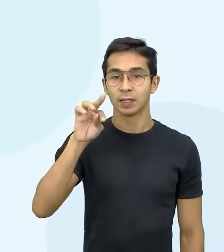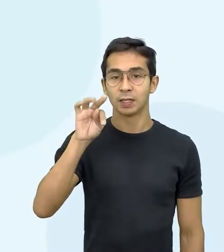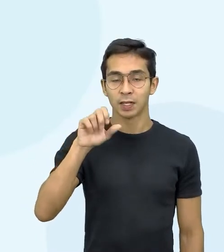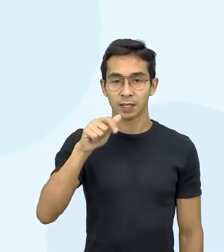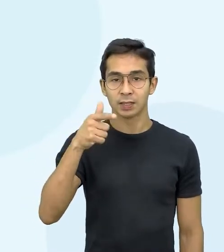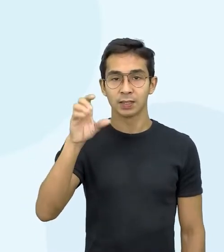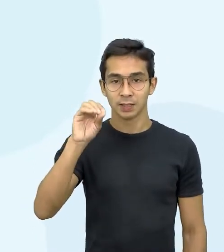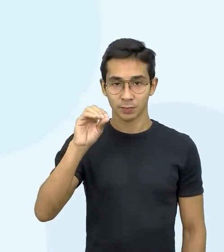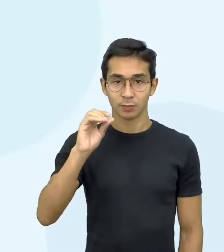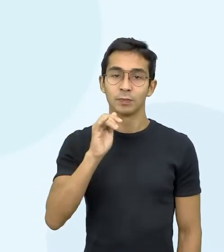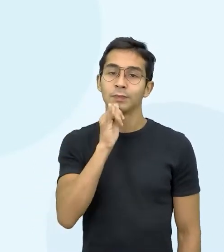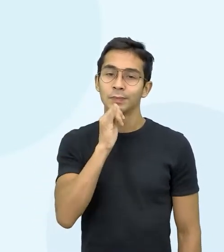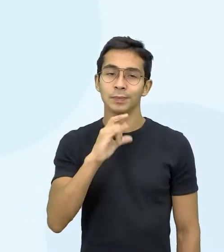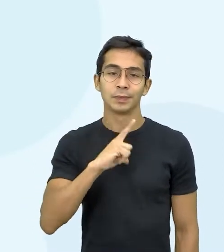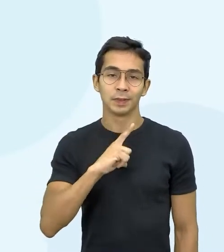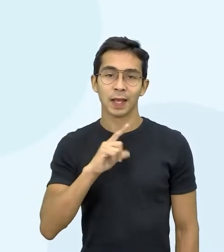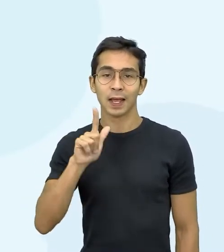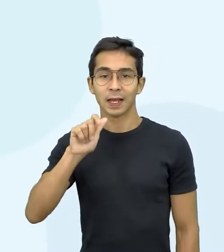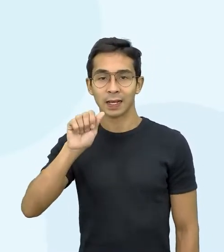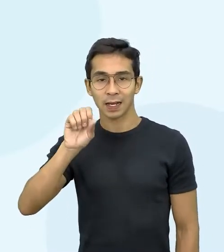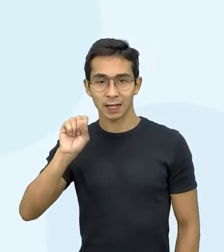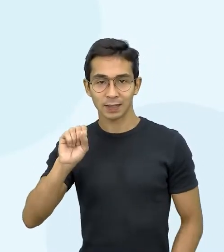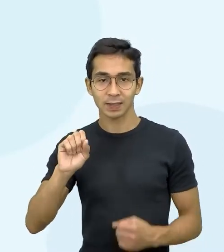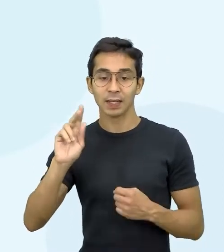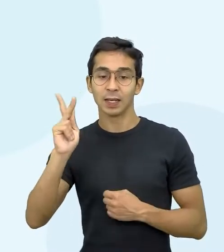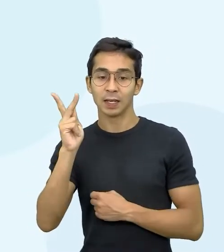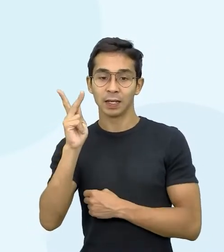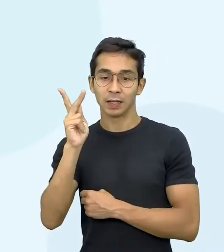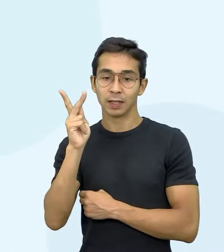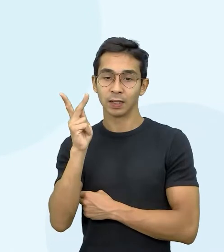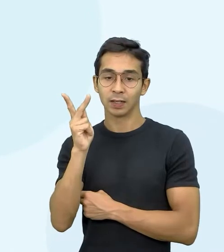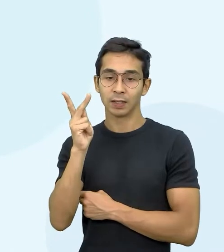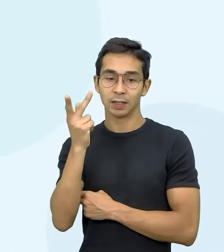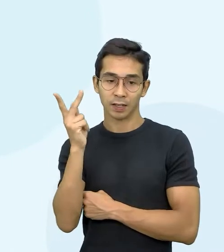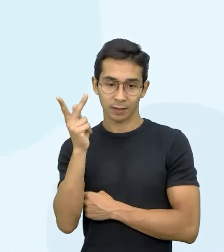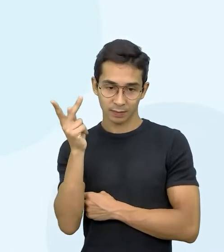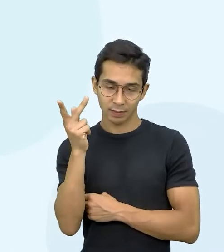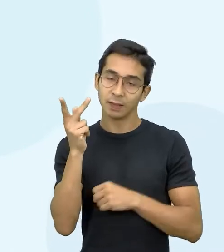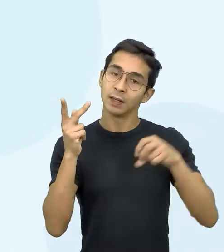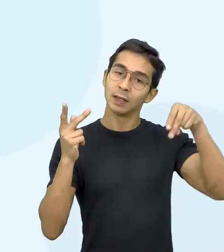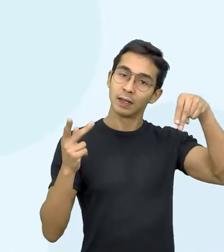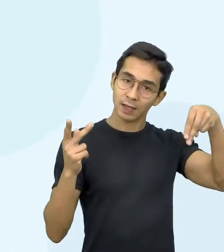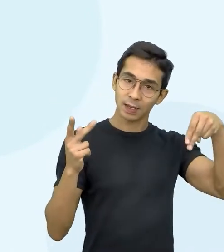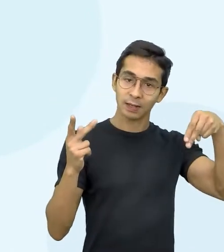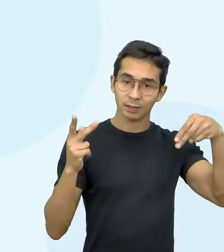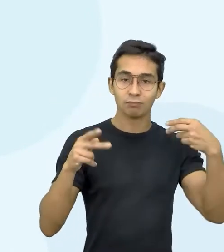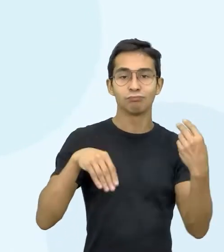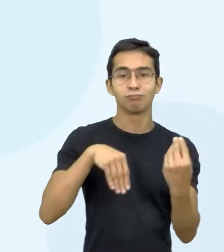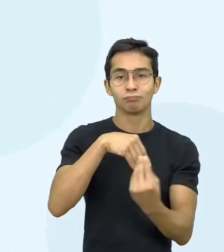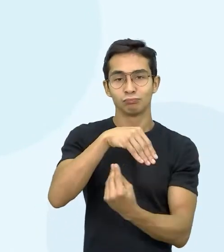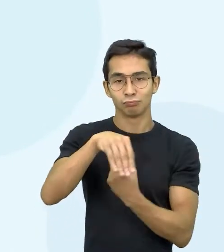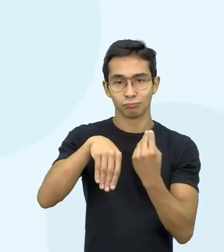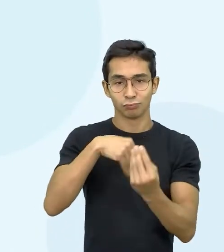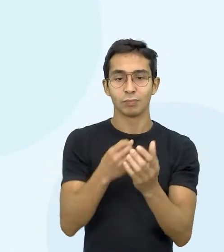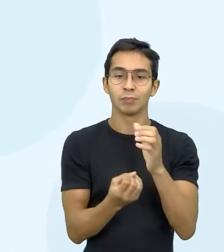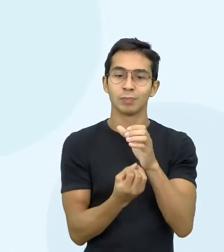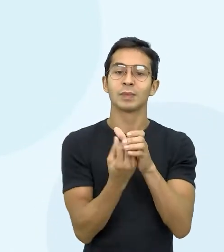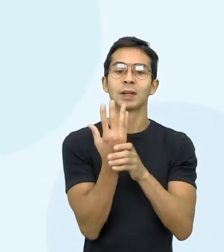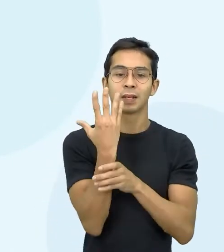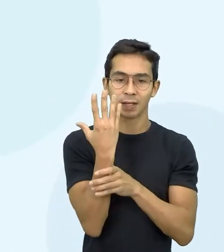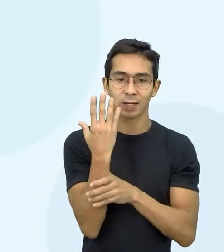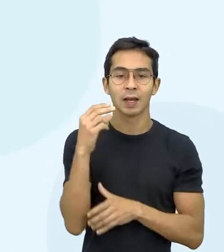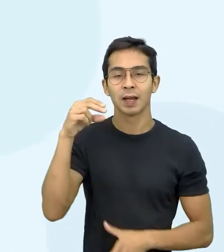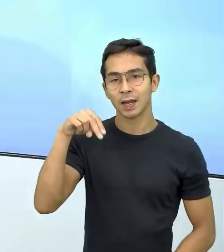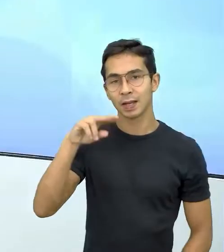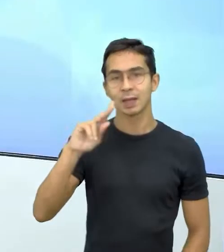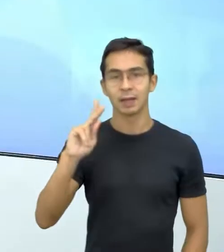hidrogênio, certo? E gás nitrogênio, representando os reagentes que se combinam para formar o meu produto. Então, toda vez